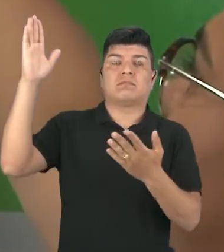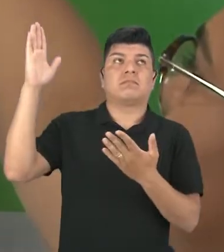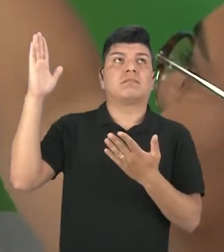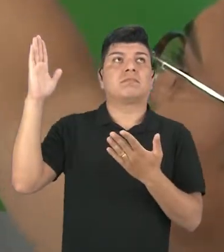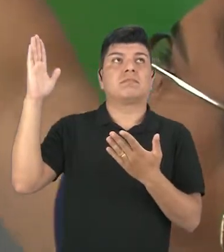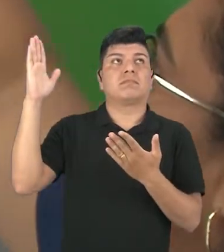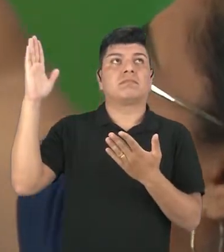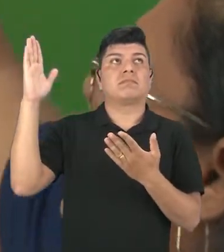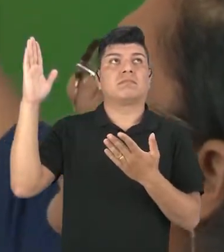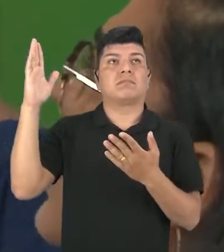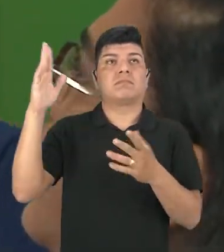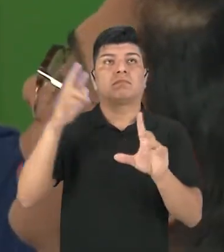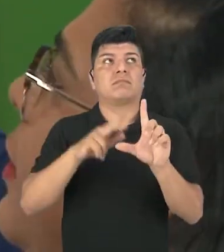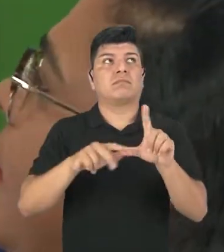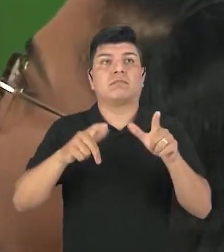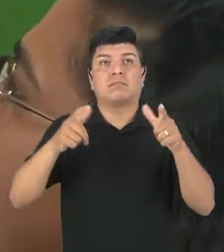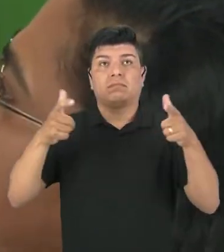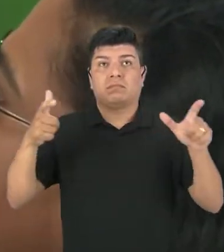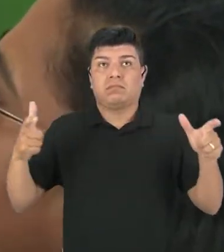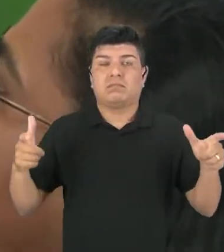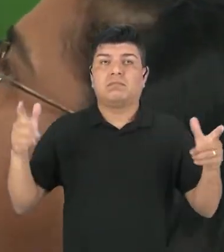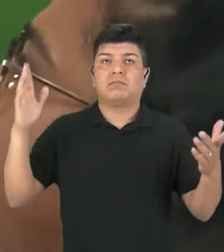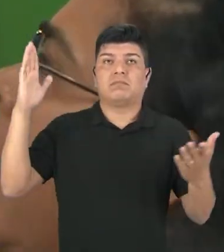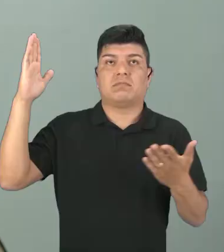com letras grandes, né,